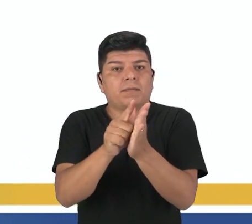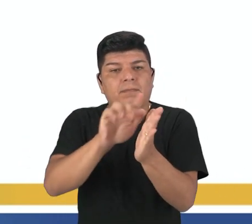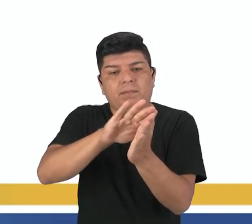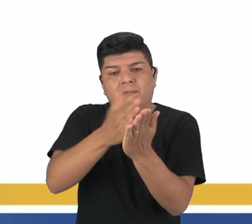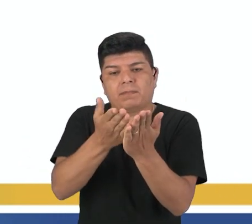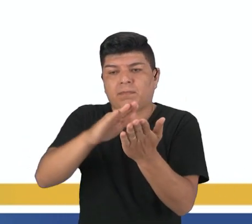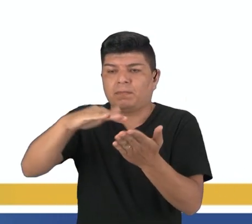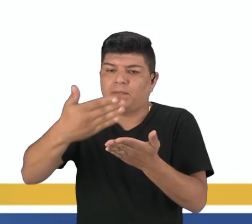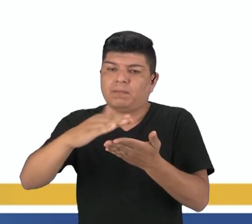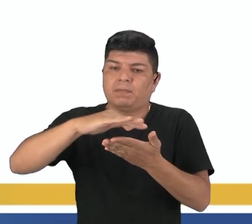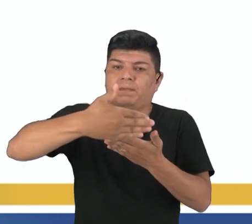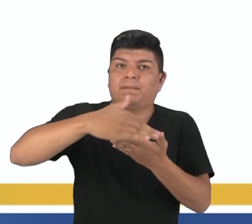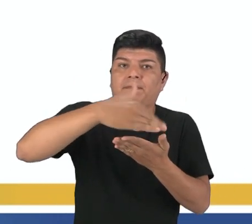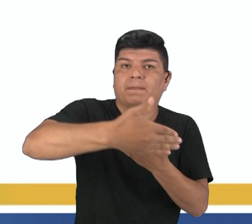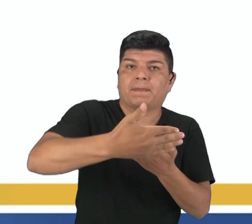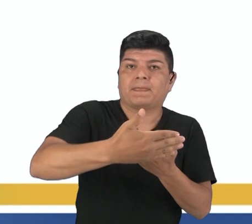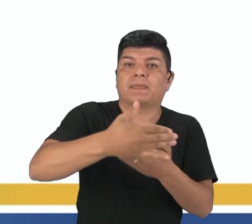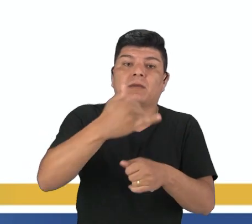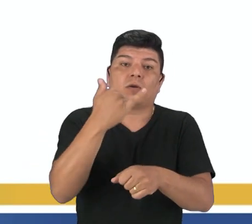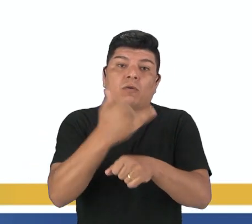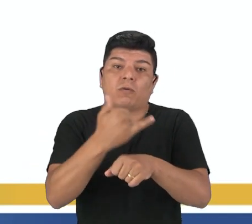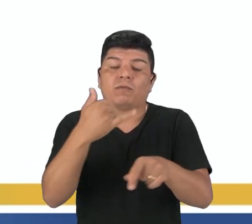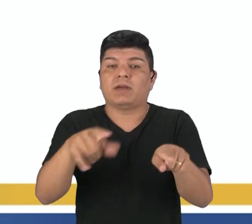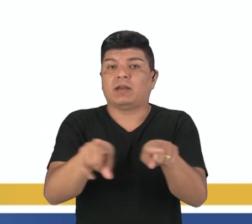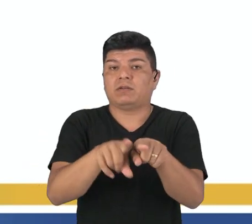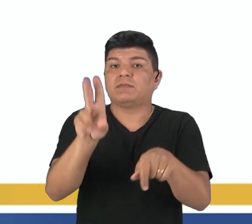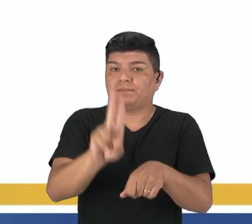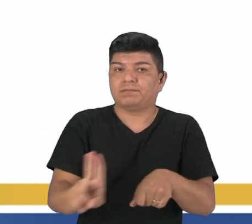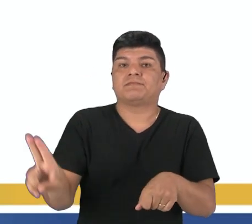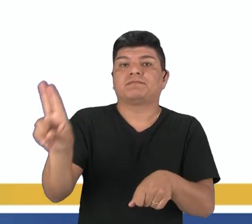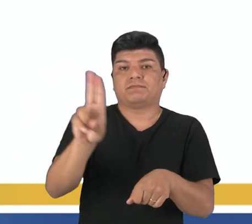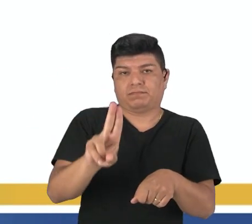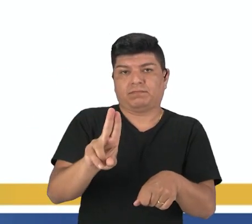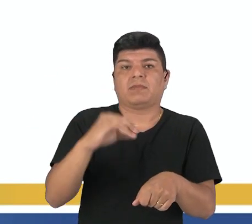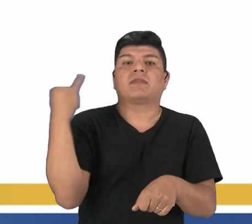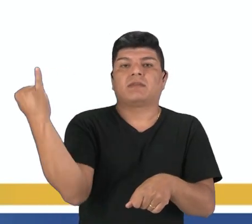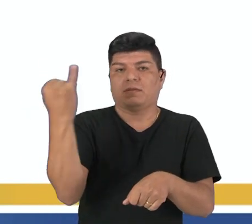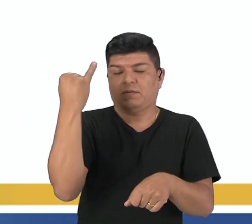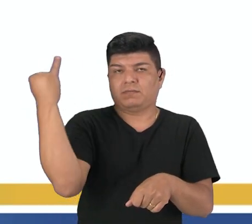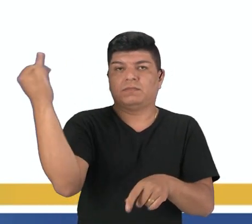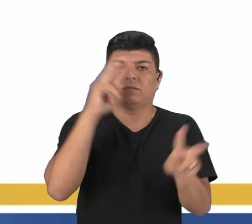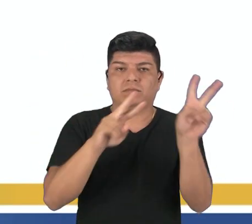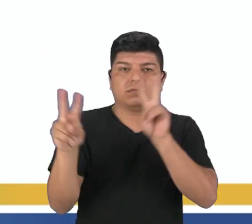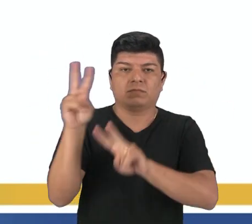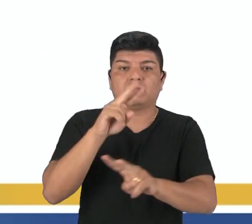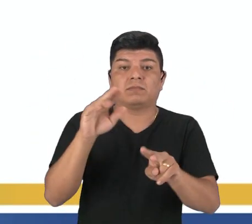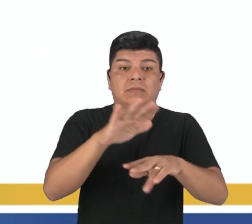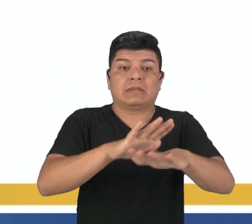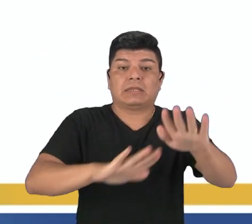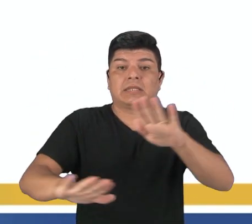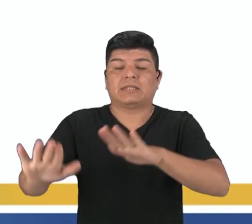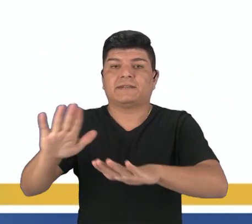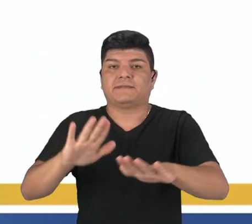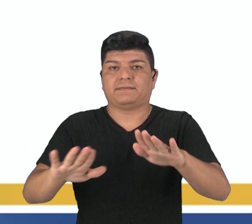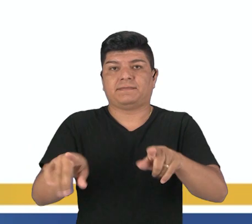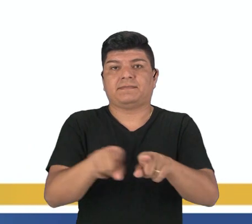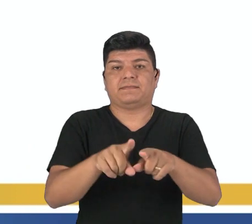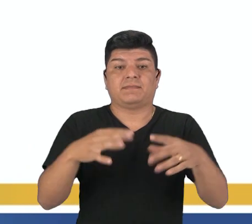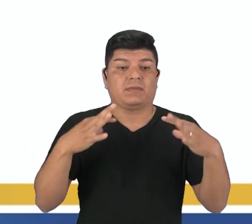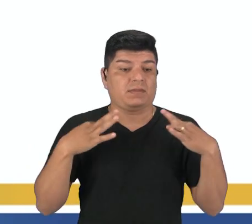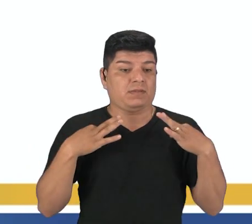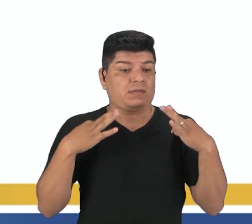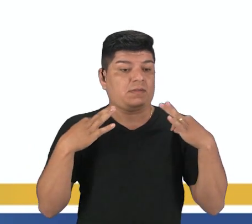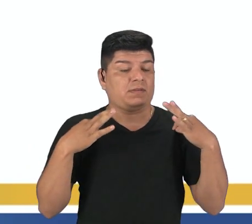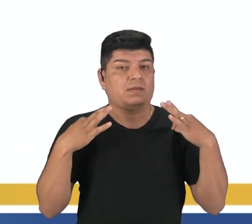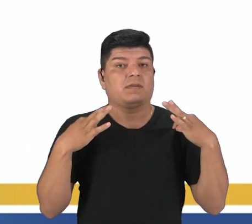só que ela faz com metal. Então, o visual e o tátil é muito importante. Elliot Sica também trabalha roupas